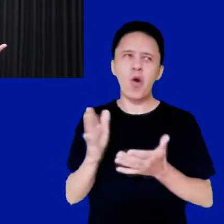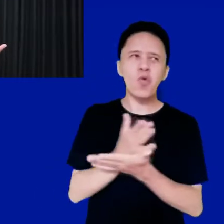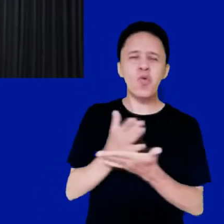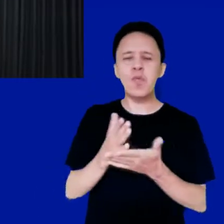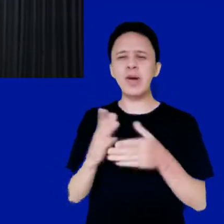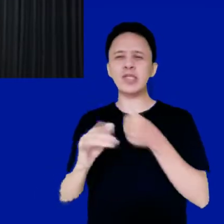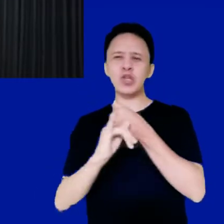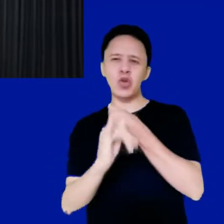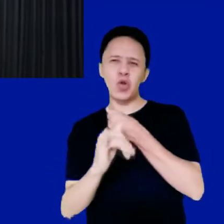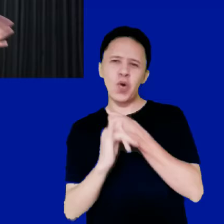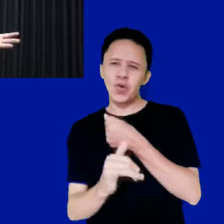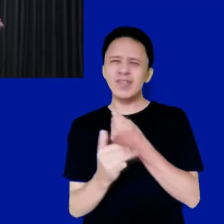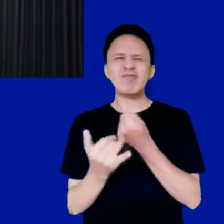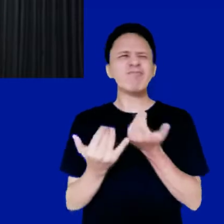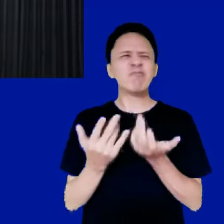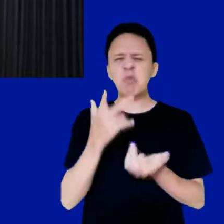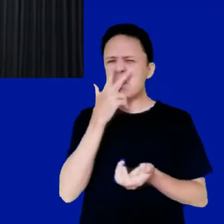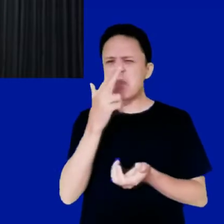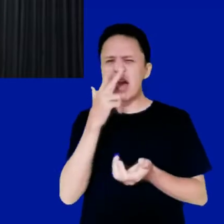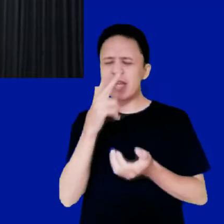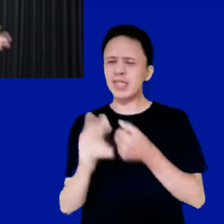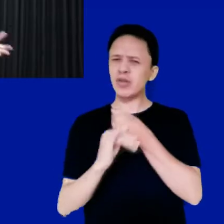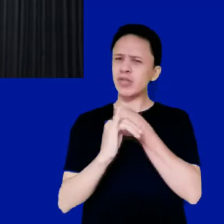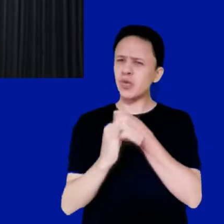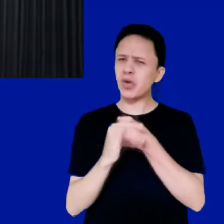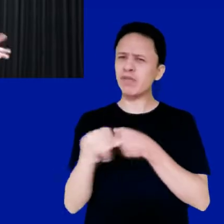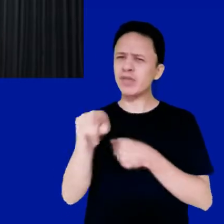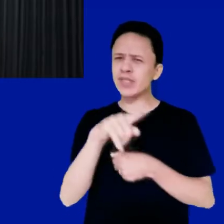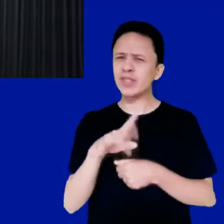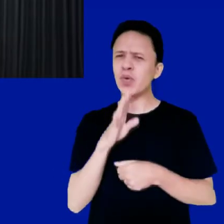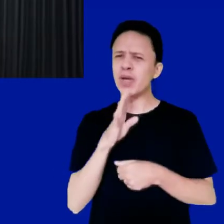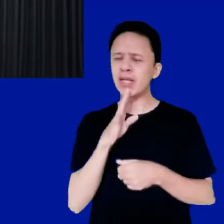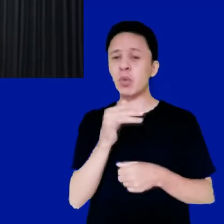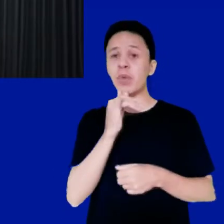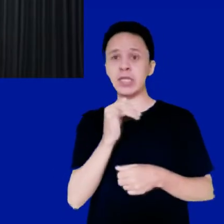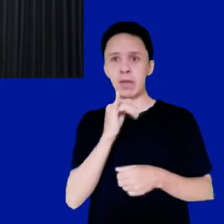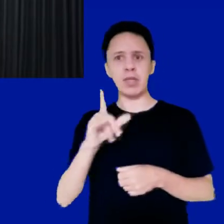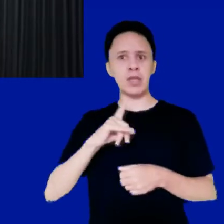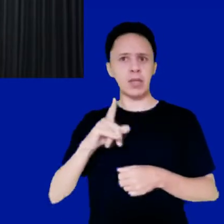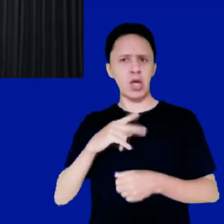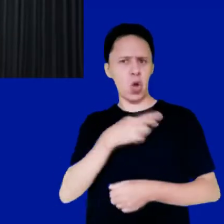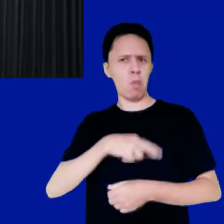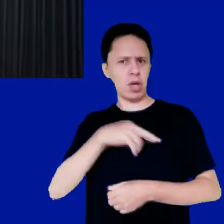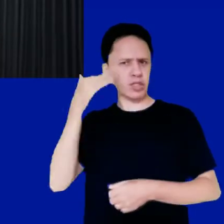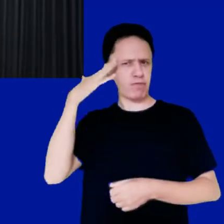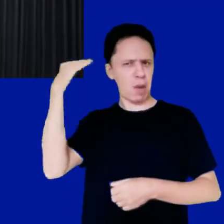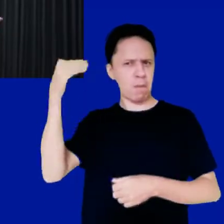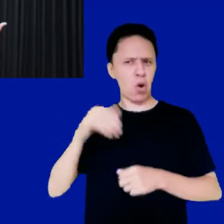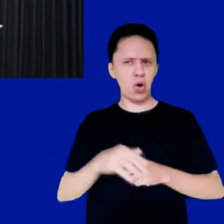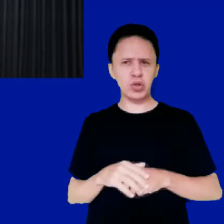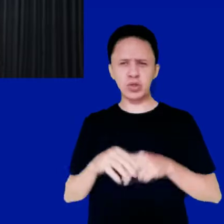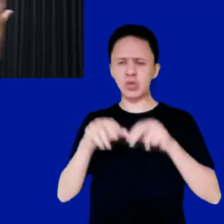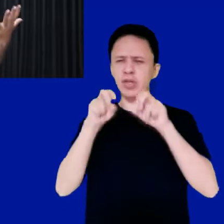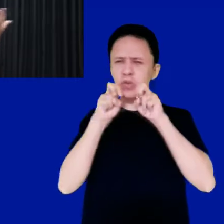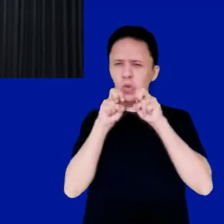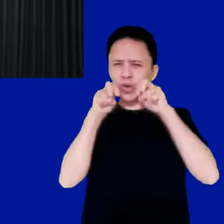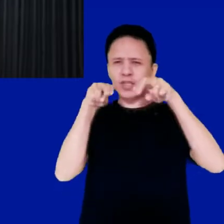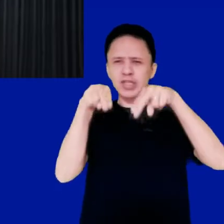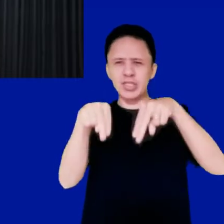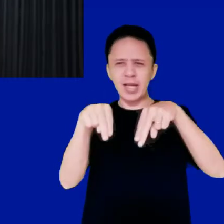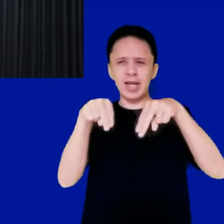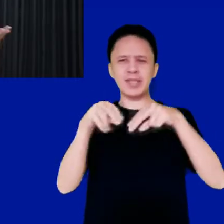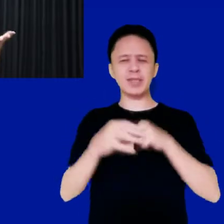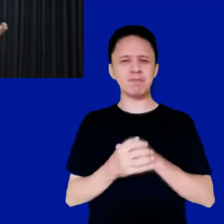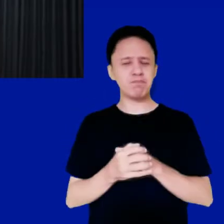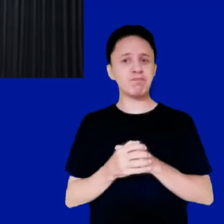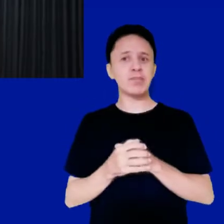você já ouviu falar aí de algumas crônicas que na verdade não se parecem com as crônicas que você conhece. Por exemplo, a gente tem um romance